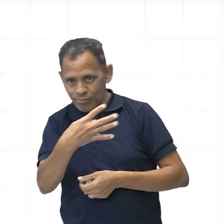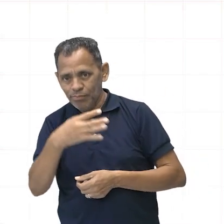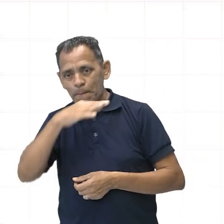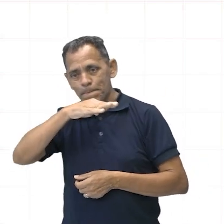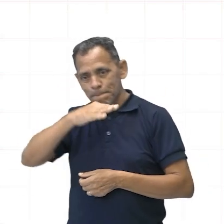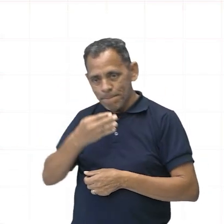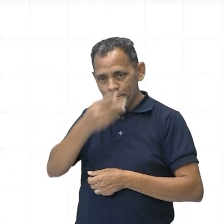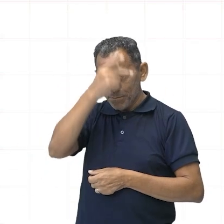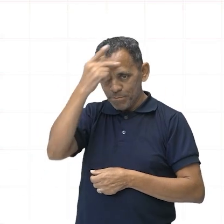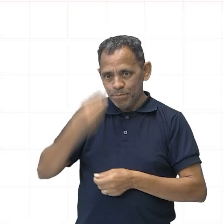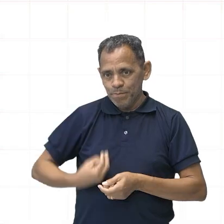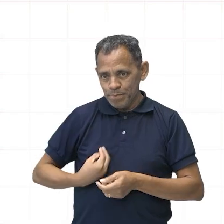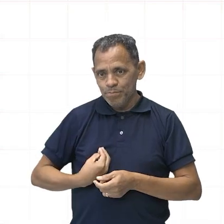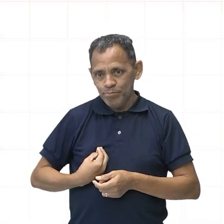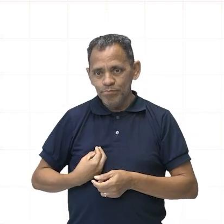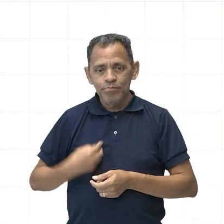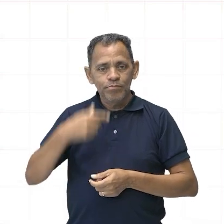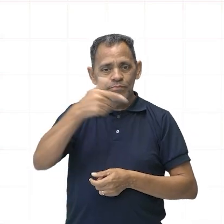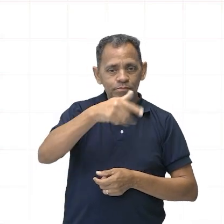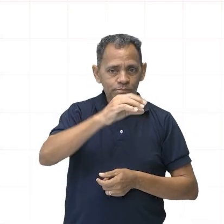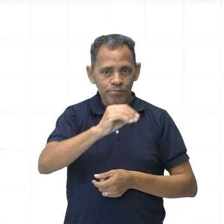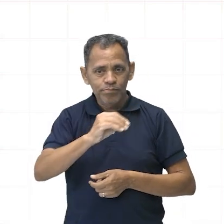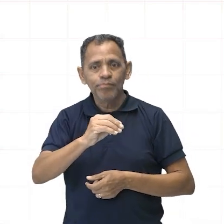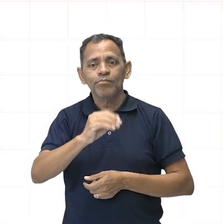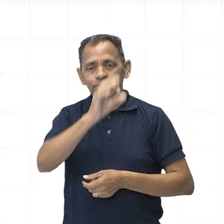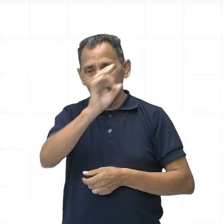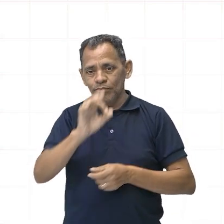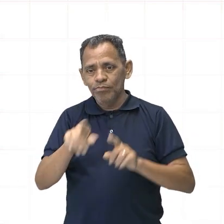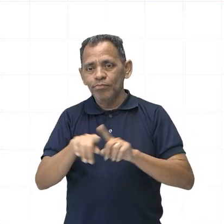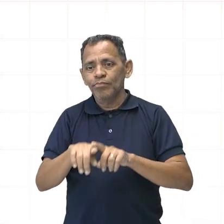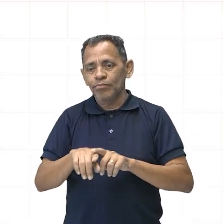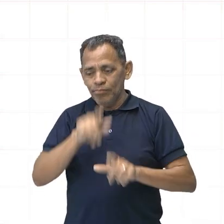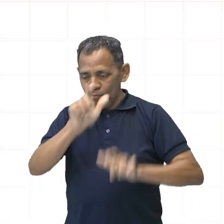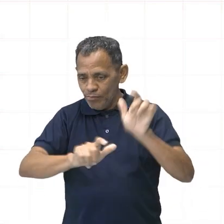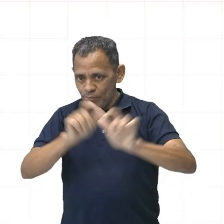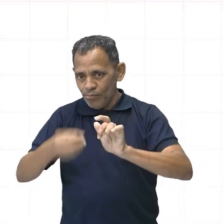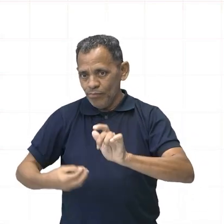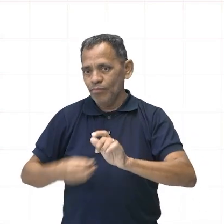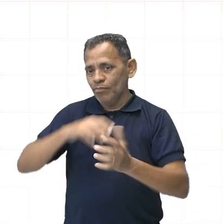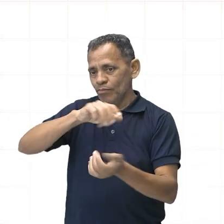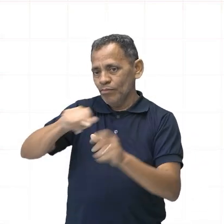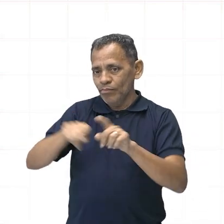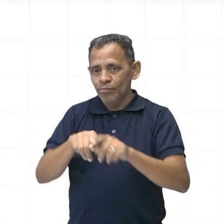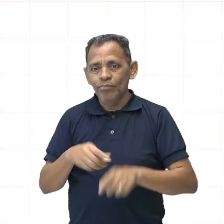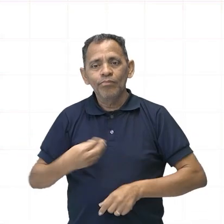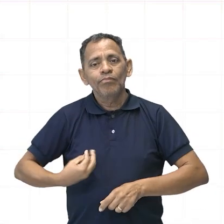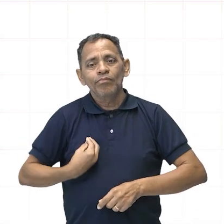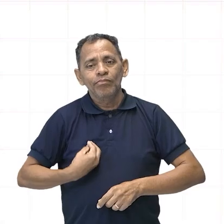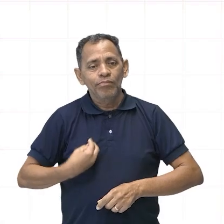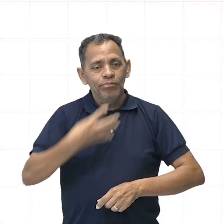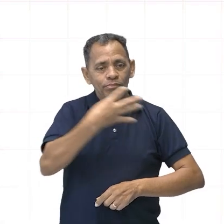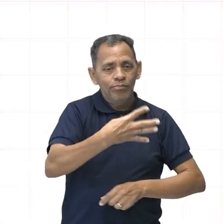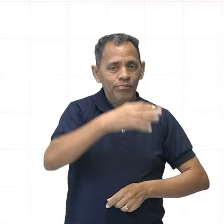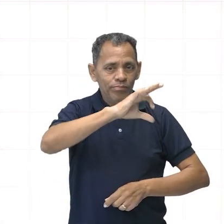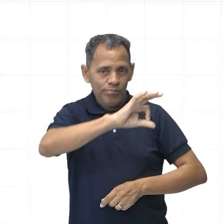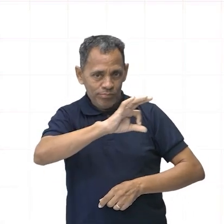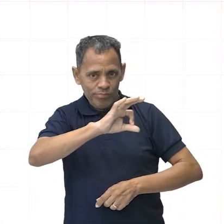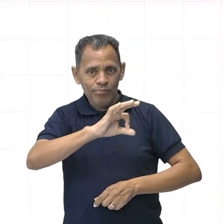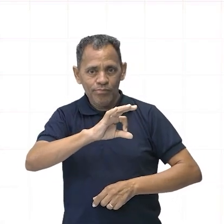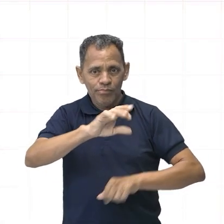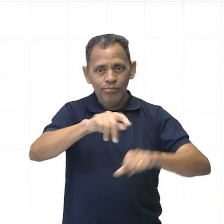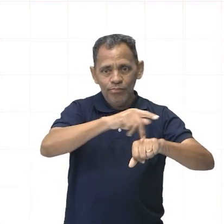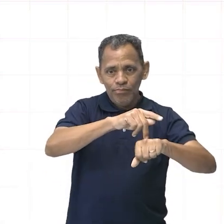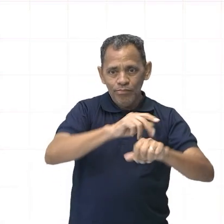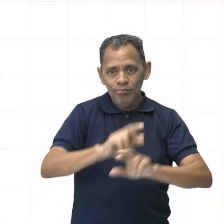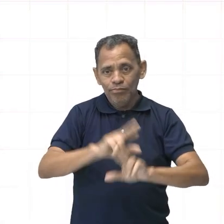então isso equivale a 60% da população mundial vivendo em 49 diferentes nações. E 6 nações